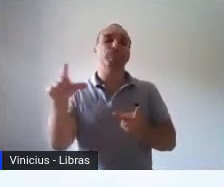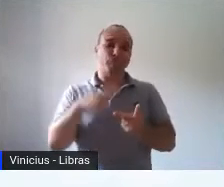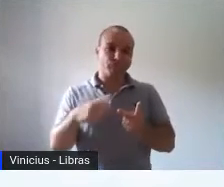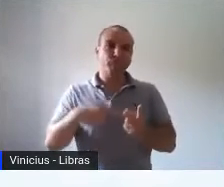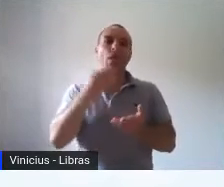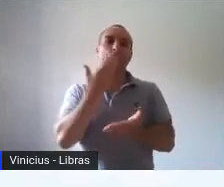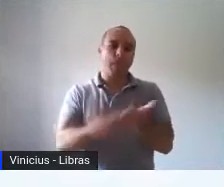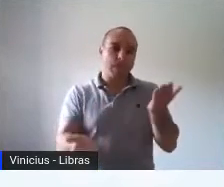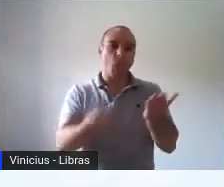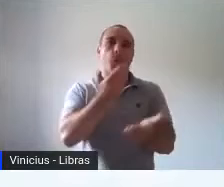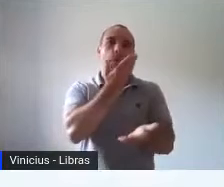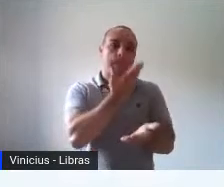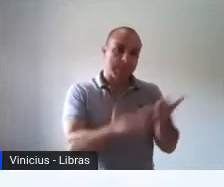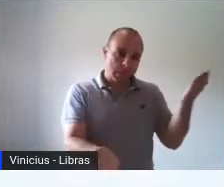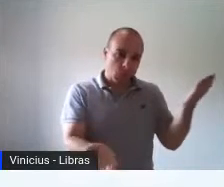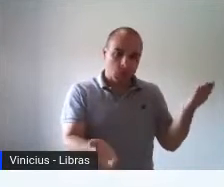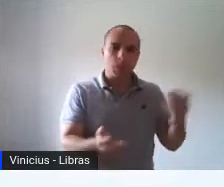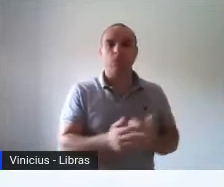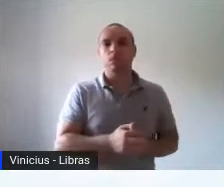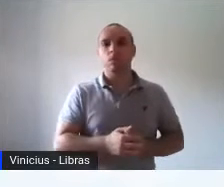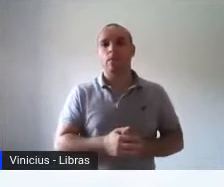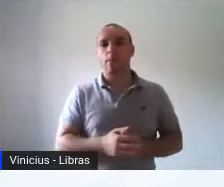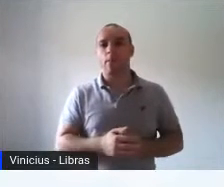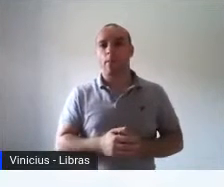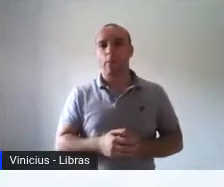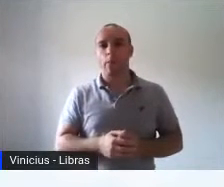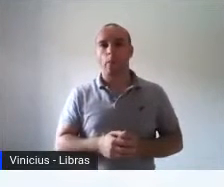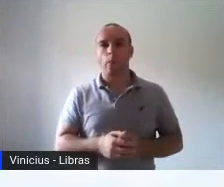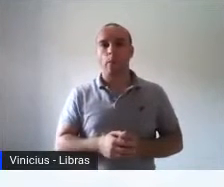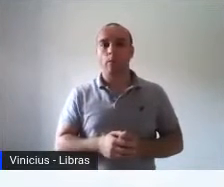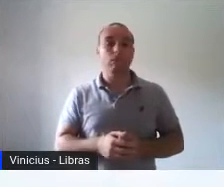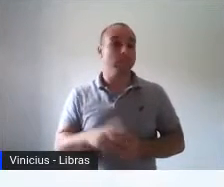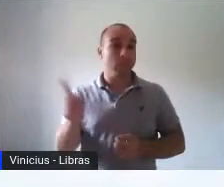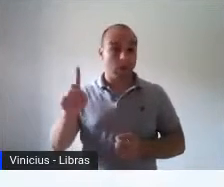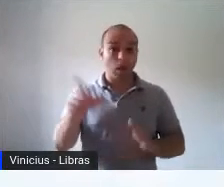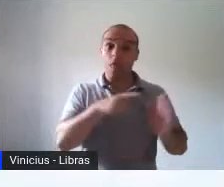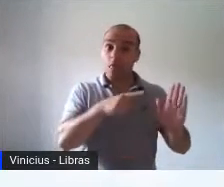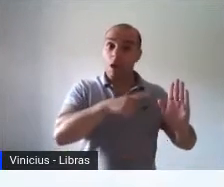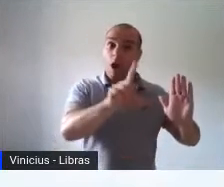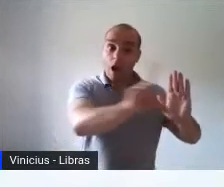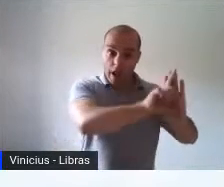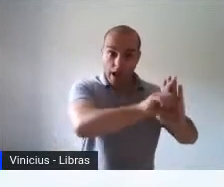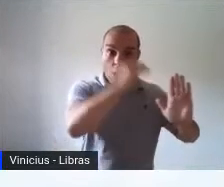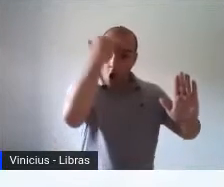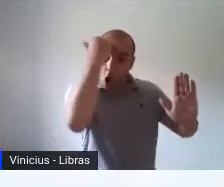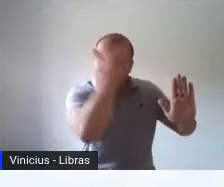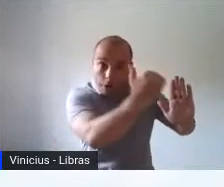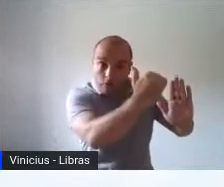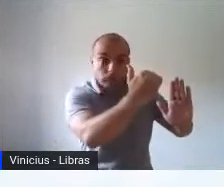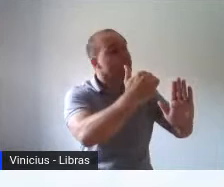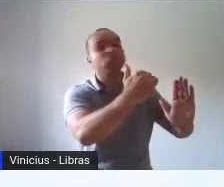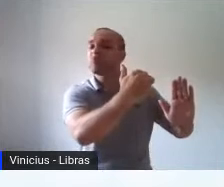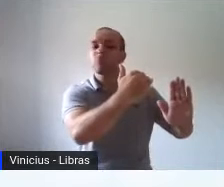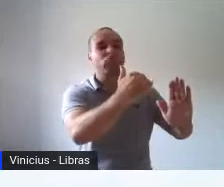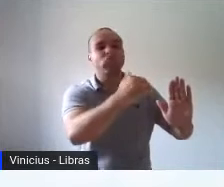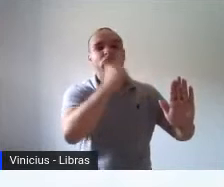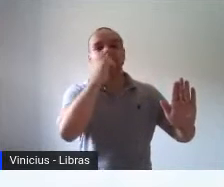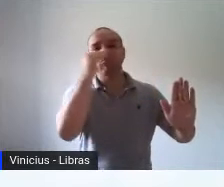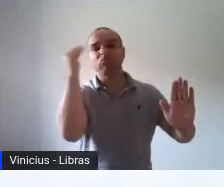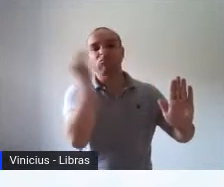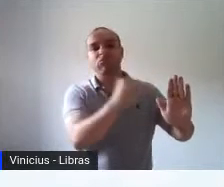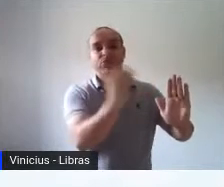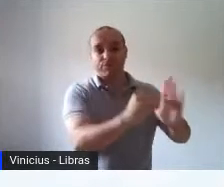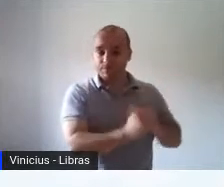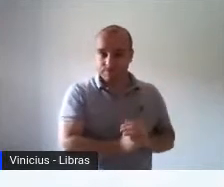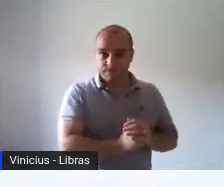saiu, a inflação foi maior e acabou gerando perda. Então, de certa forma, ele não cumpriu o que estava na lei. No governo Bolsonaro, já tinha